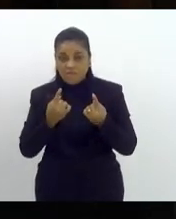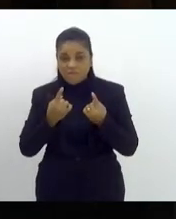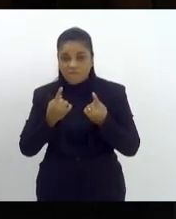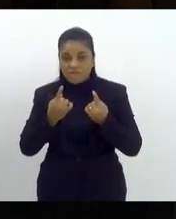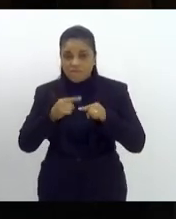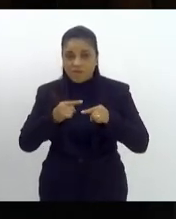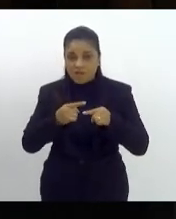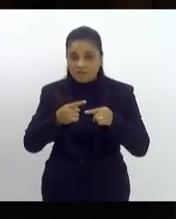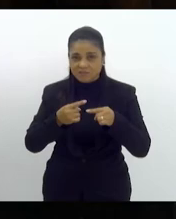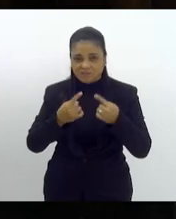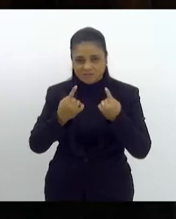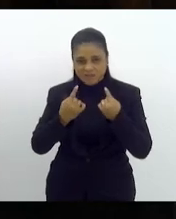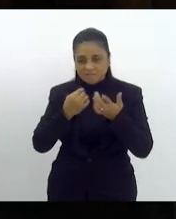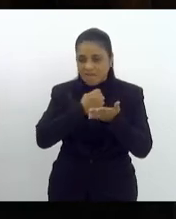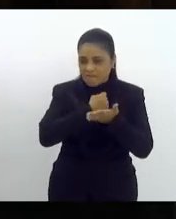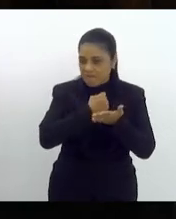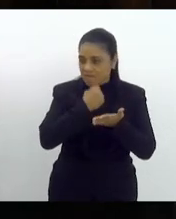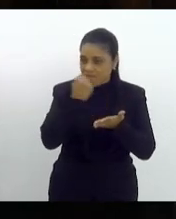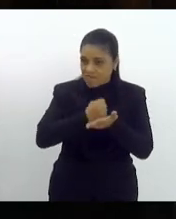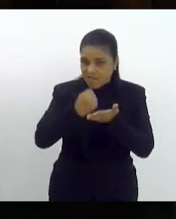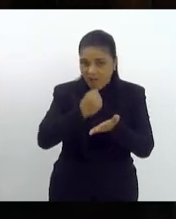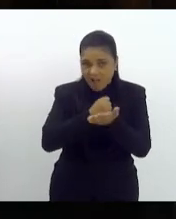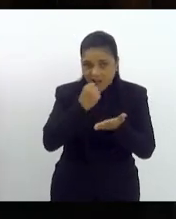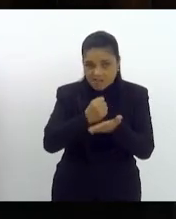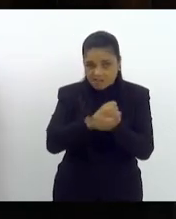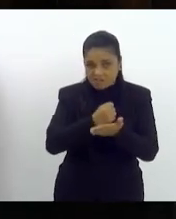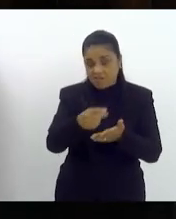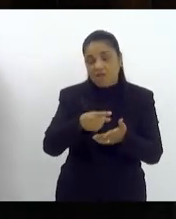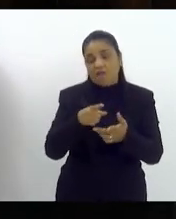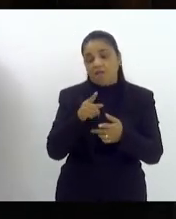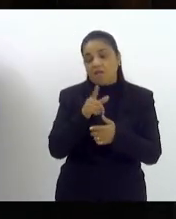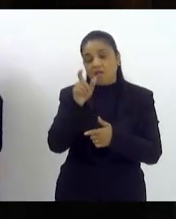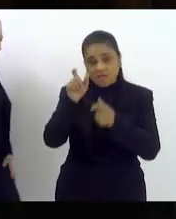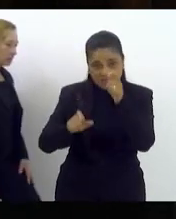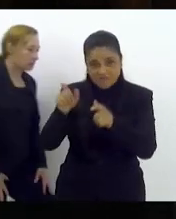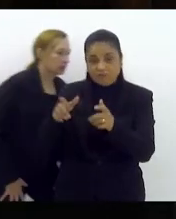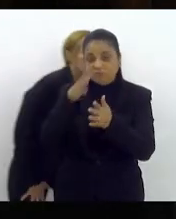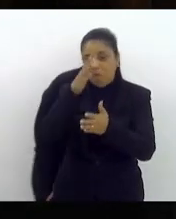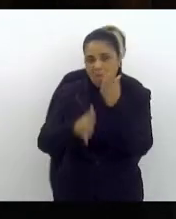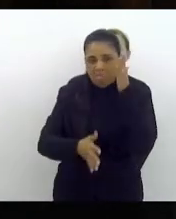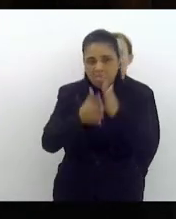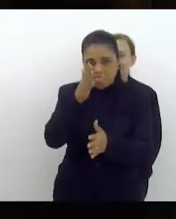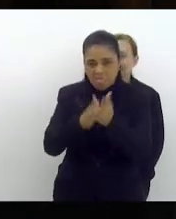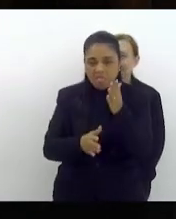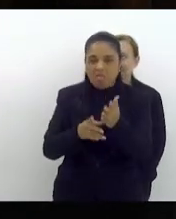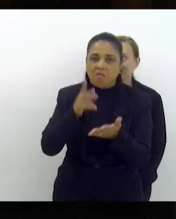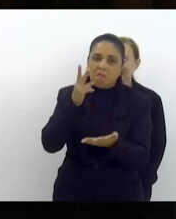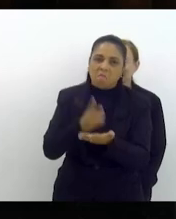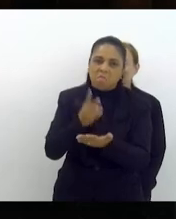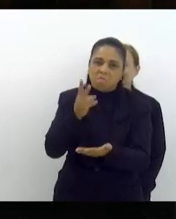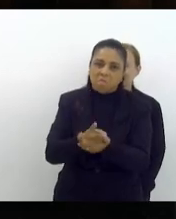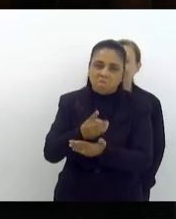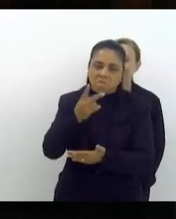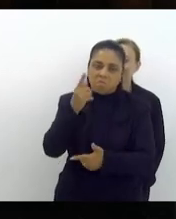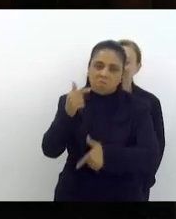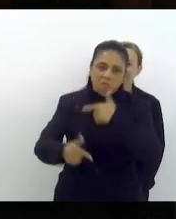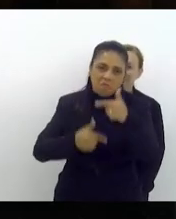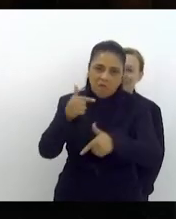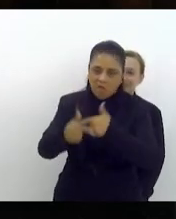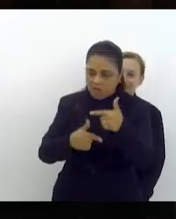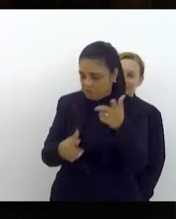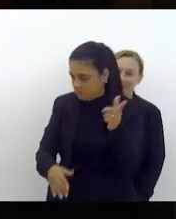com raiva mas de uma coisa é certa eles vão se embananar nas suas próprias pernas Sabe aquela pessoa